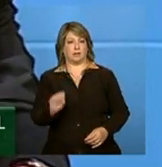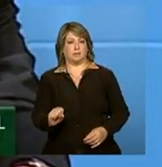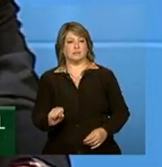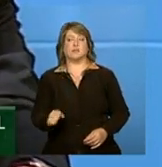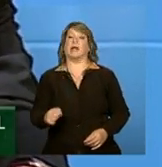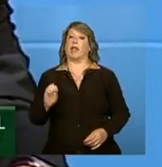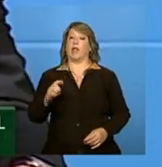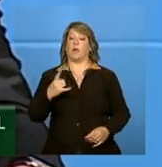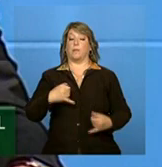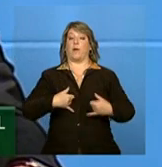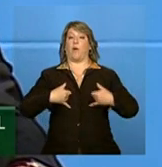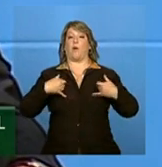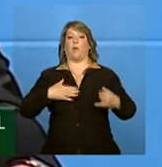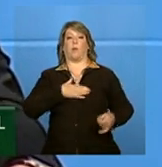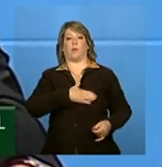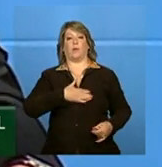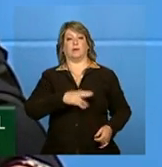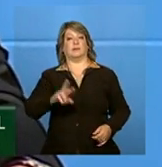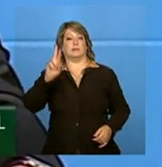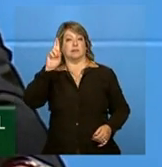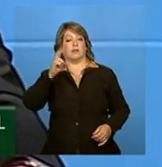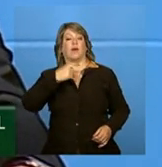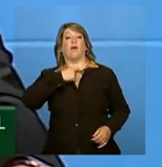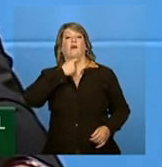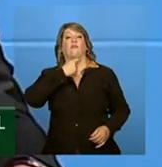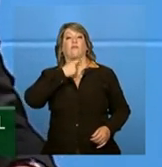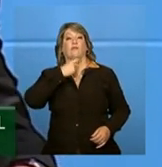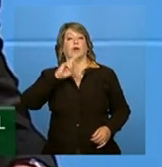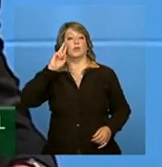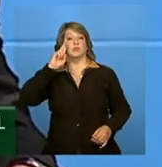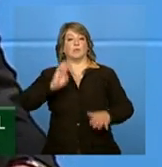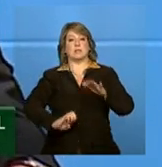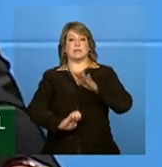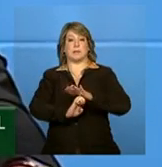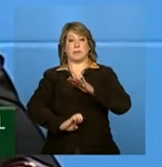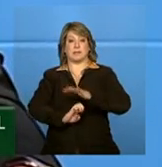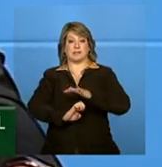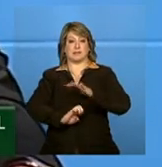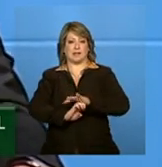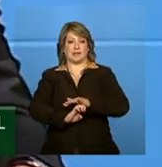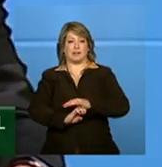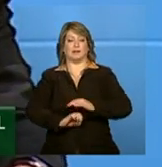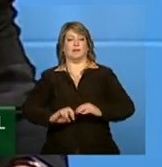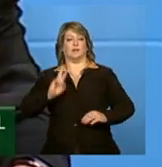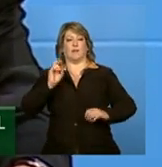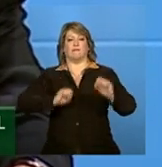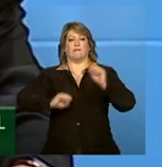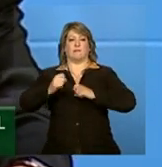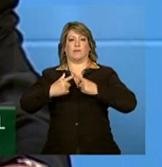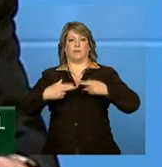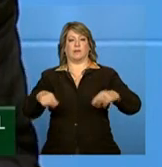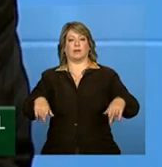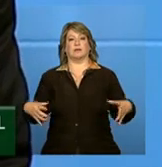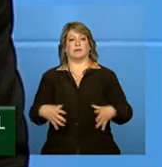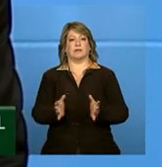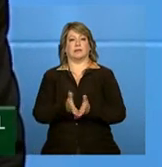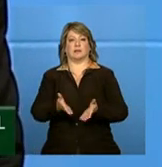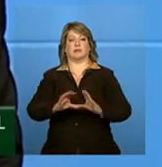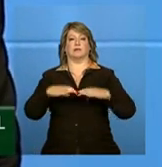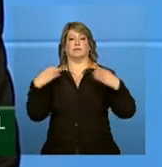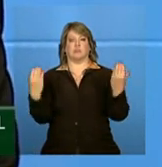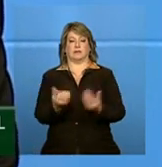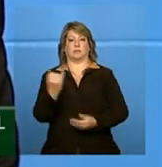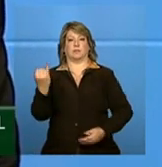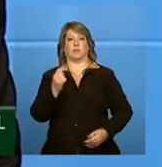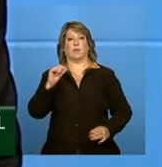uma honra representar a voz empresarial e fazer parte desse transcendental evento em que